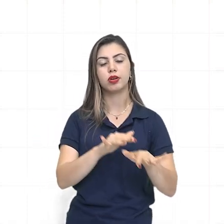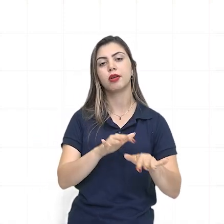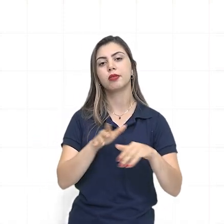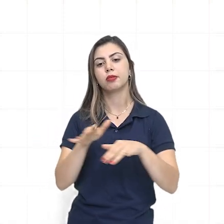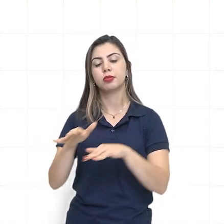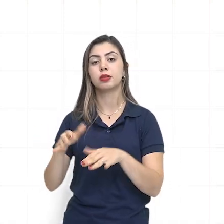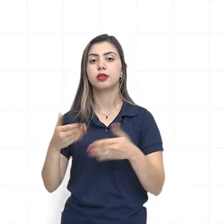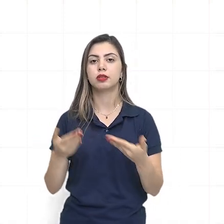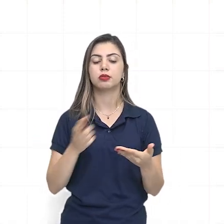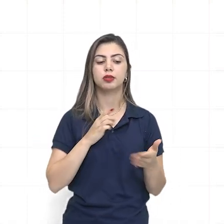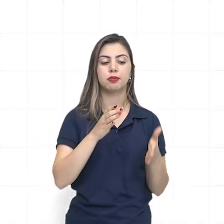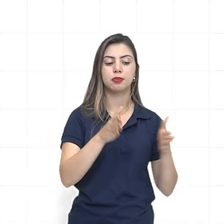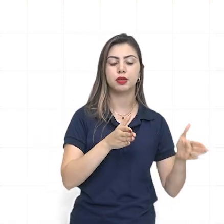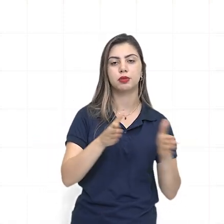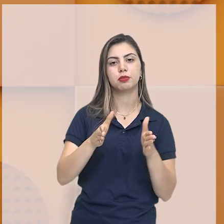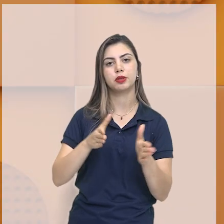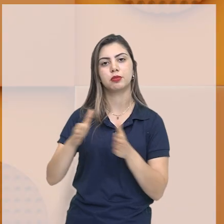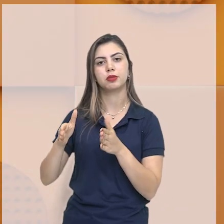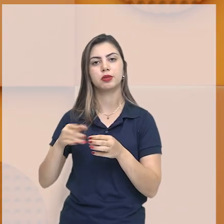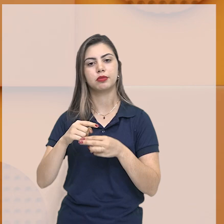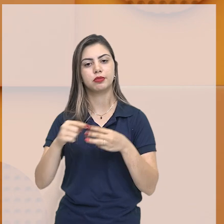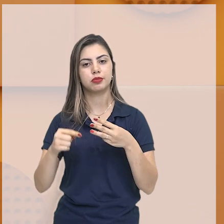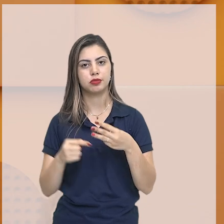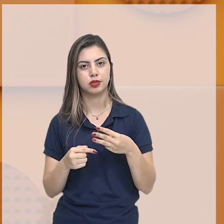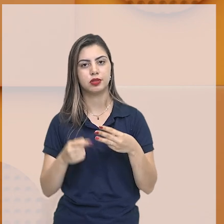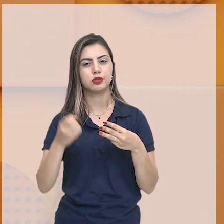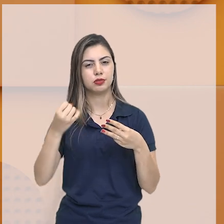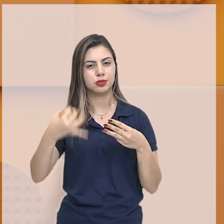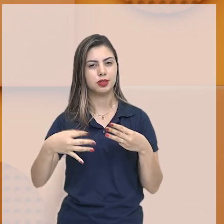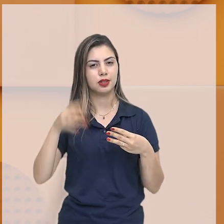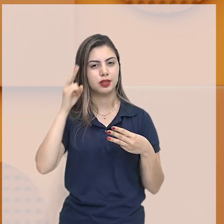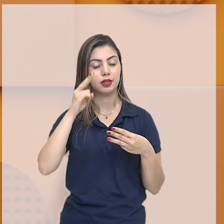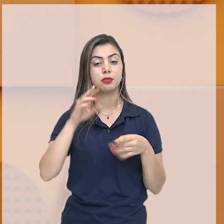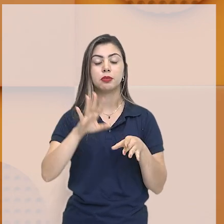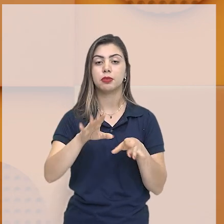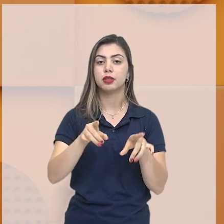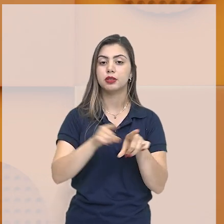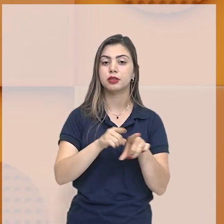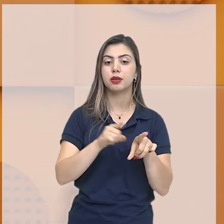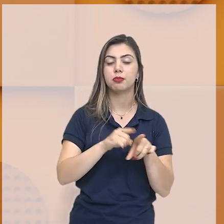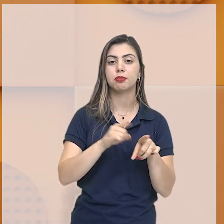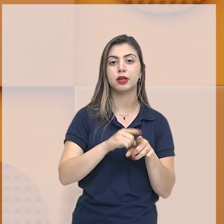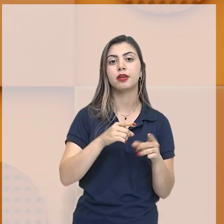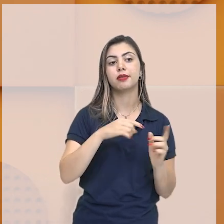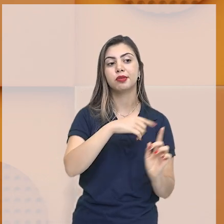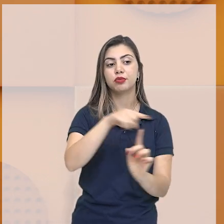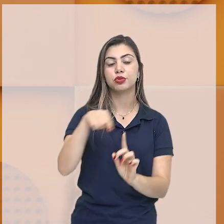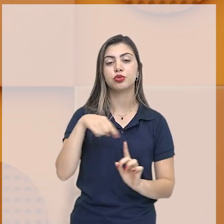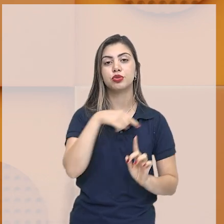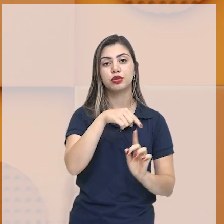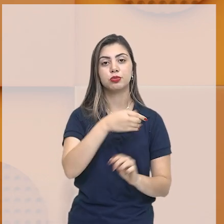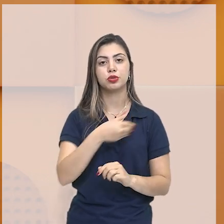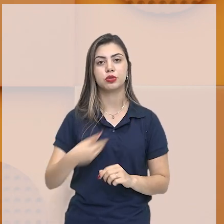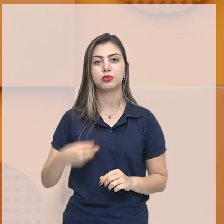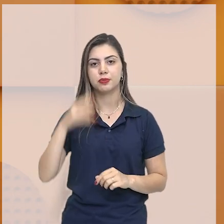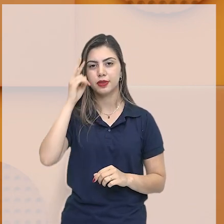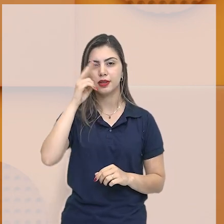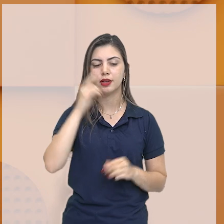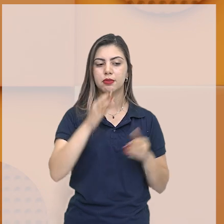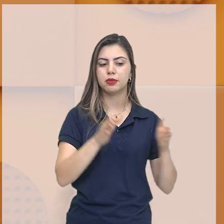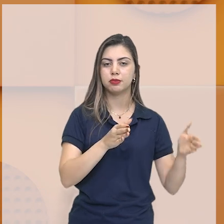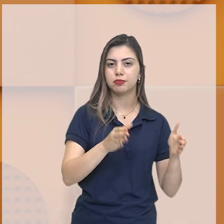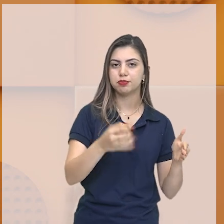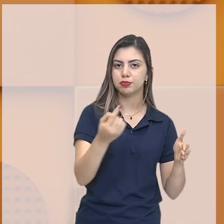diferentes fases, assim como diferentes modos de governo, né? Num primeiro momento,